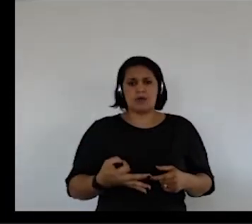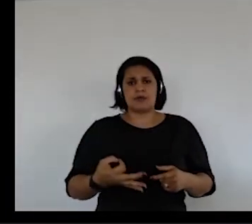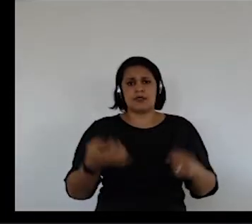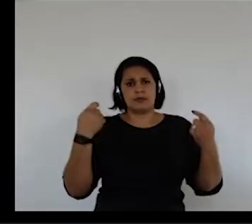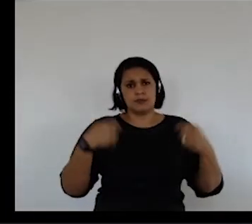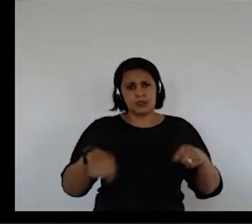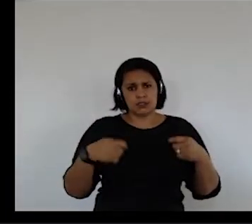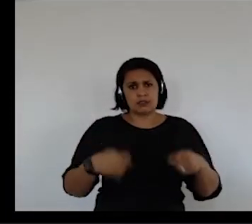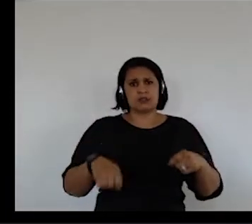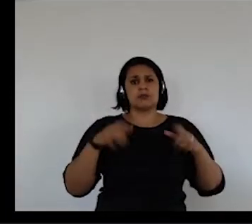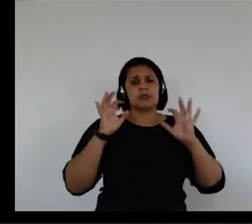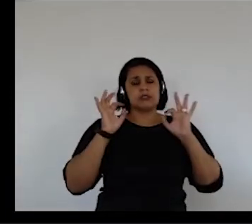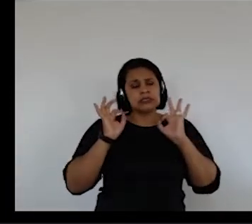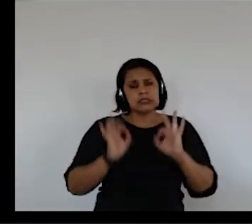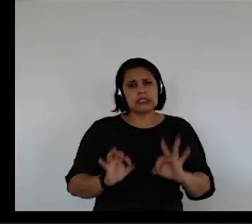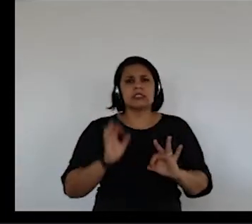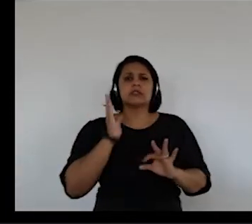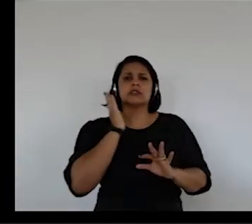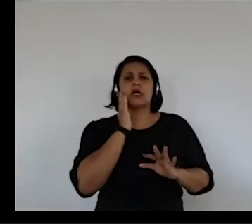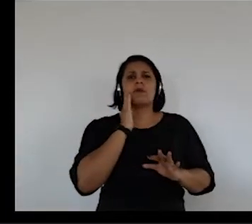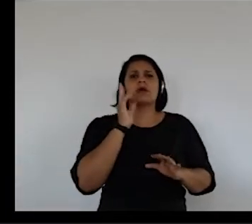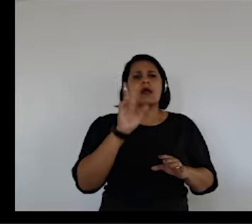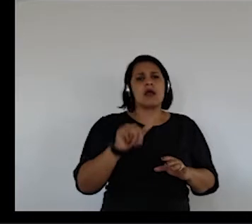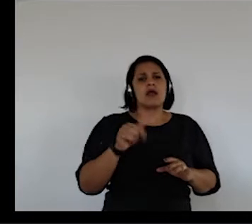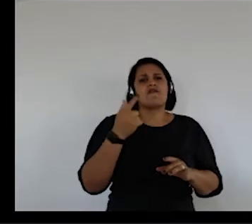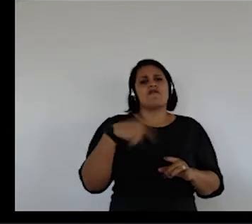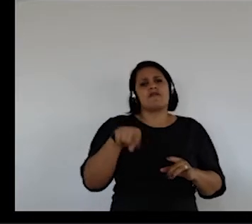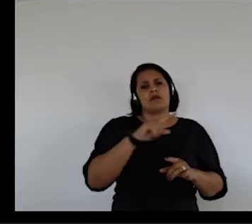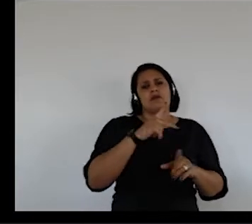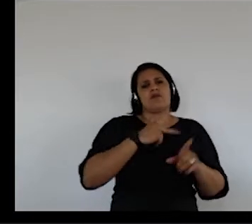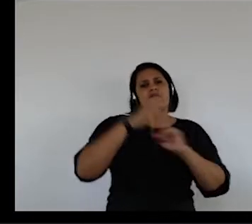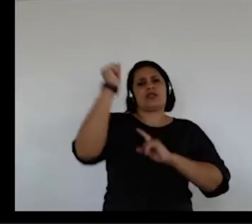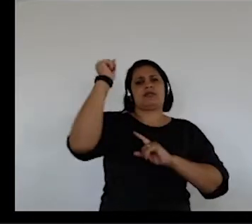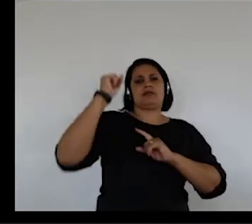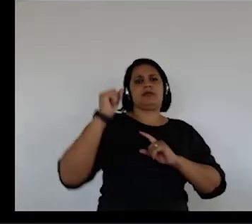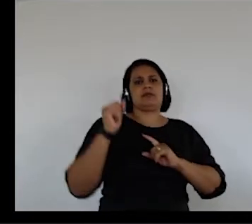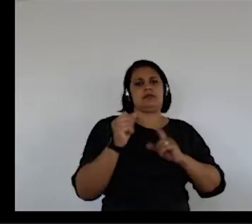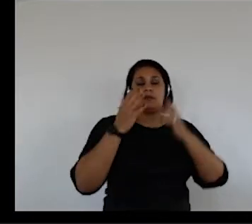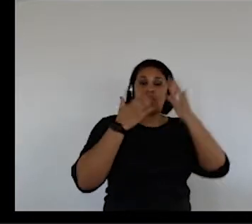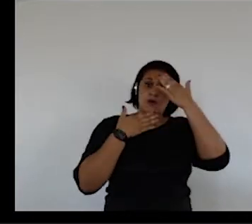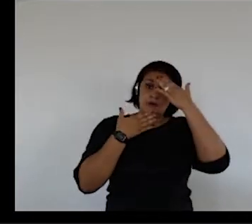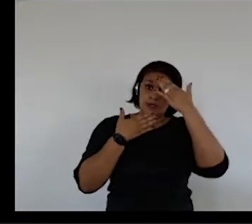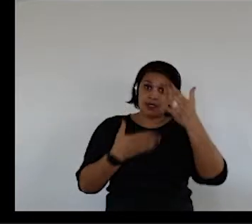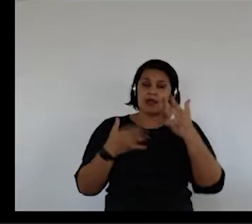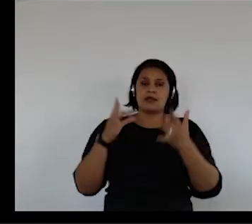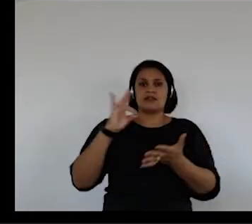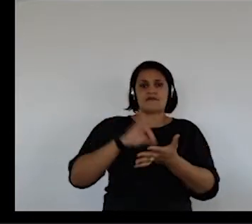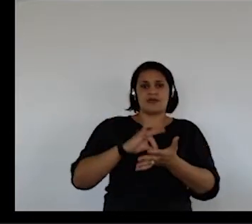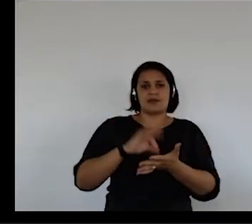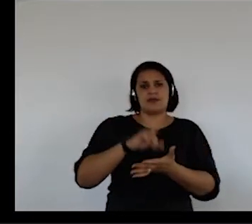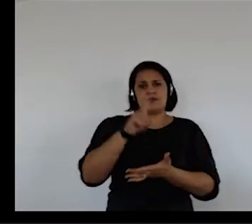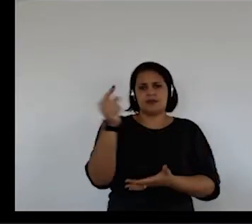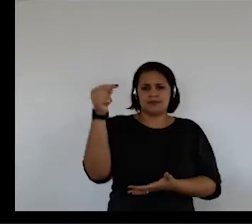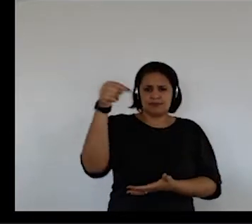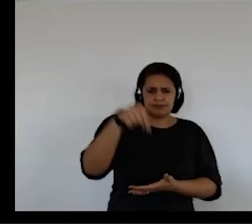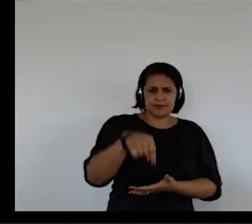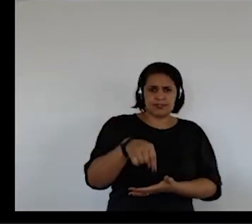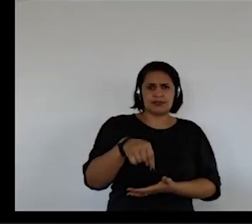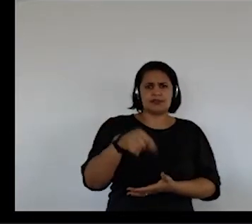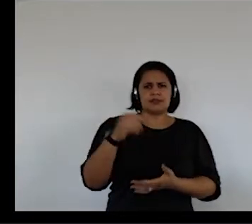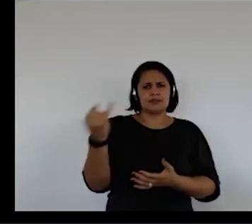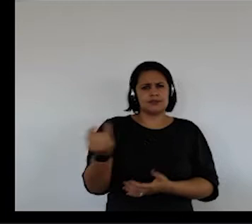com certeza será mais fácil ultrapassá-los. Muito obrigado mais uma vez por sua participação sempre